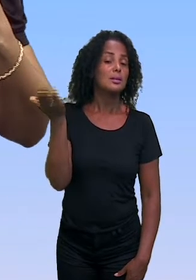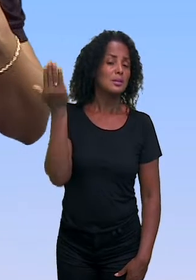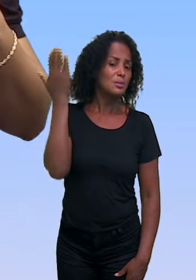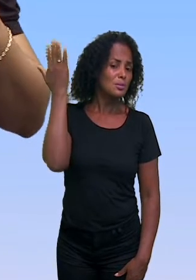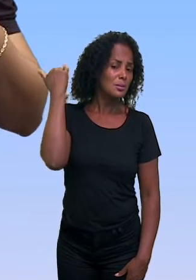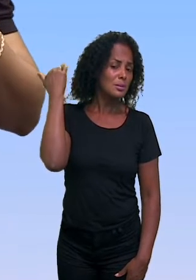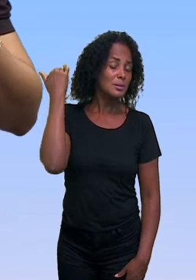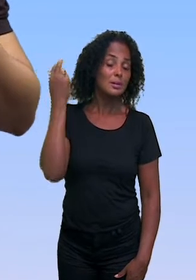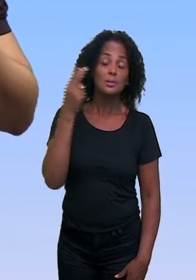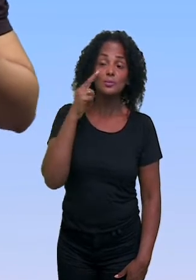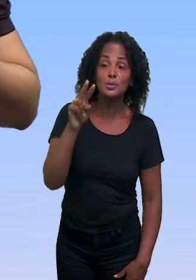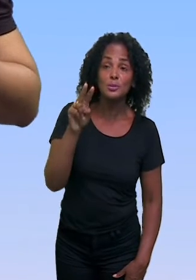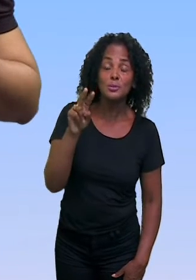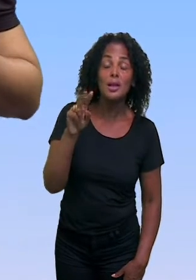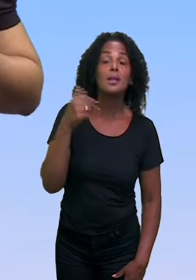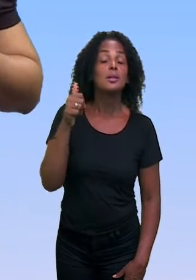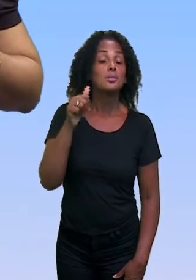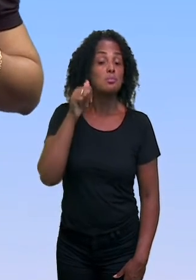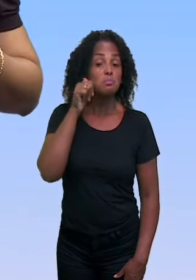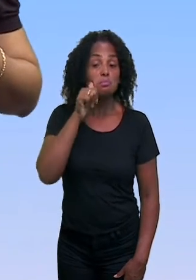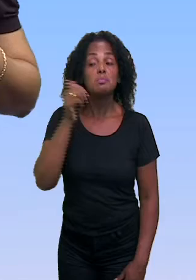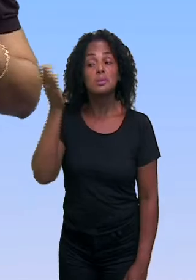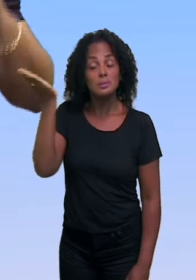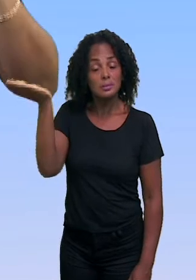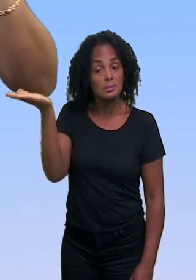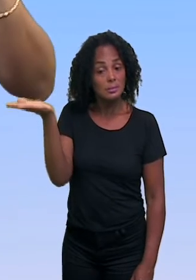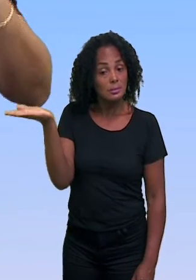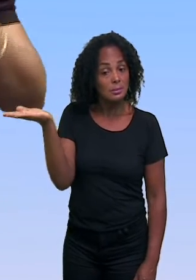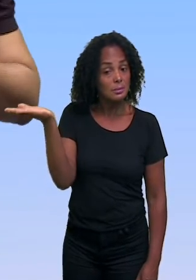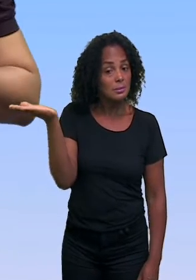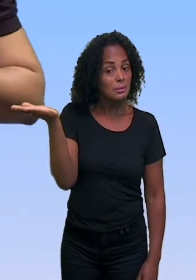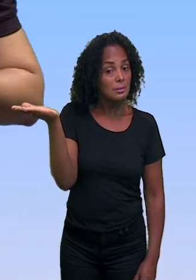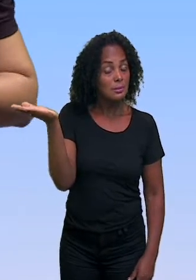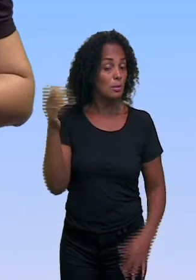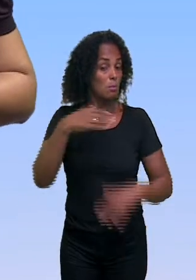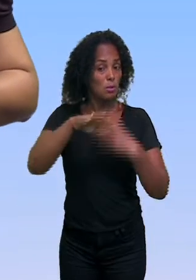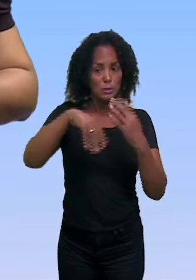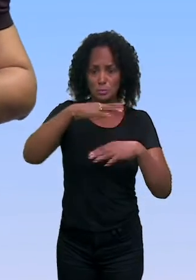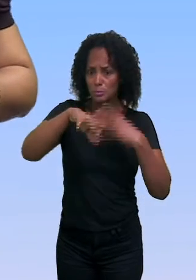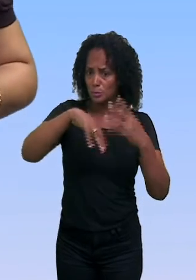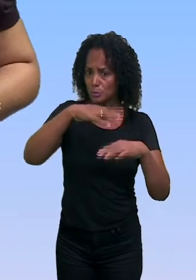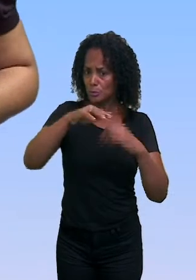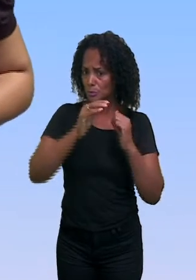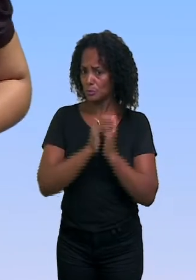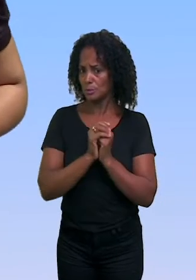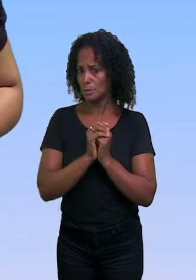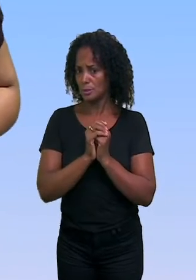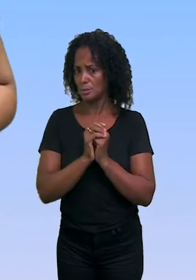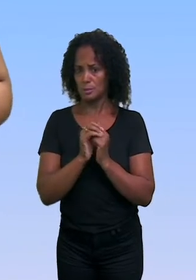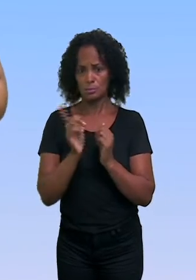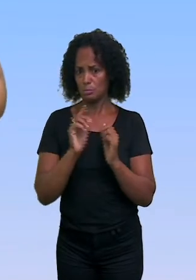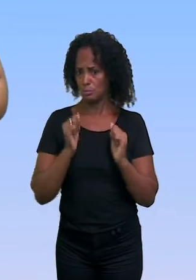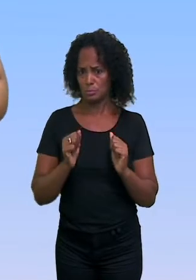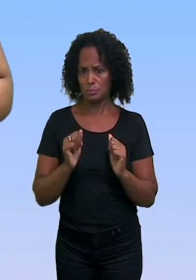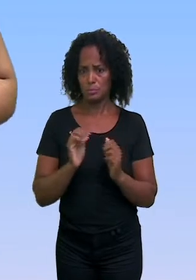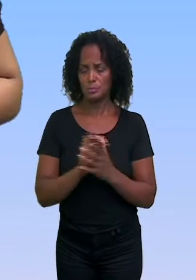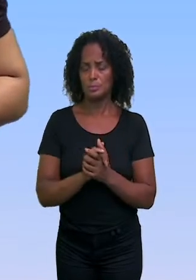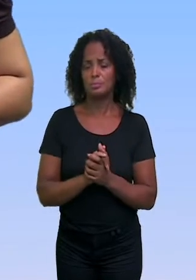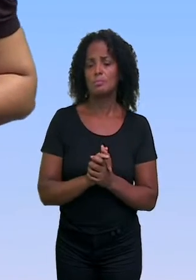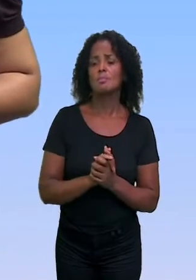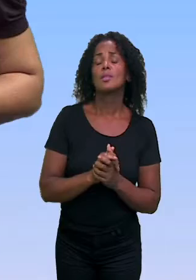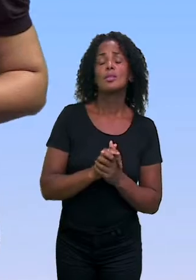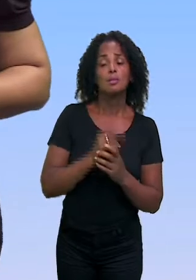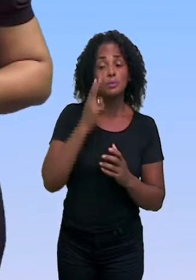waitress quero uma garçonete o era garçom não podemos confundir Ok vamos e continua